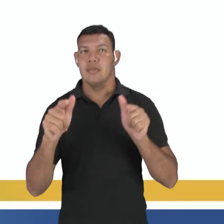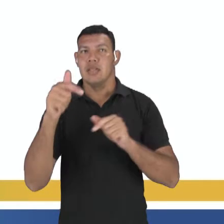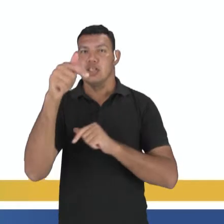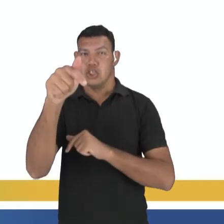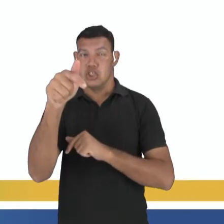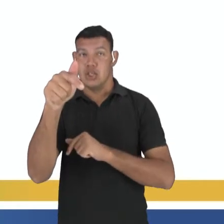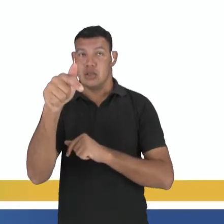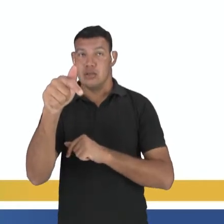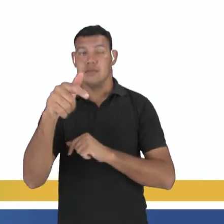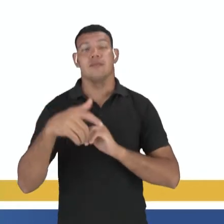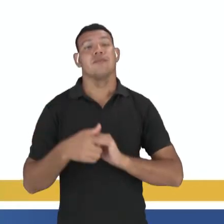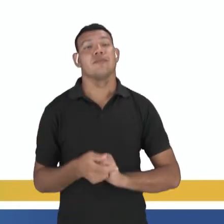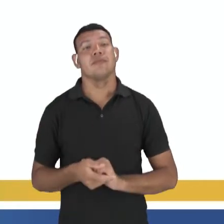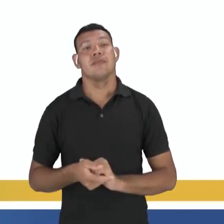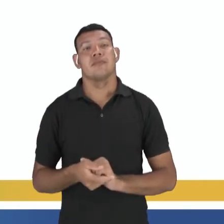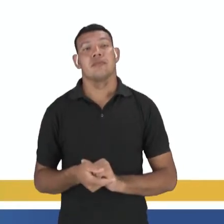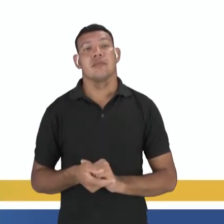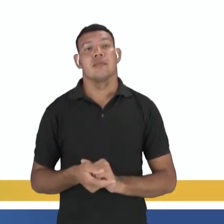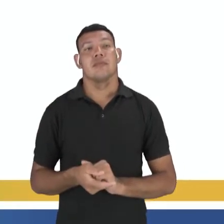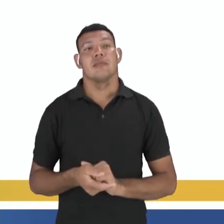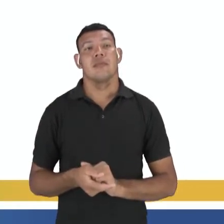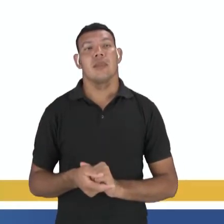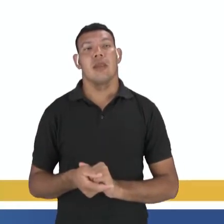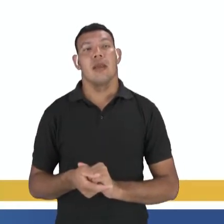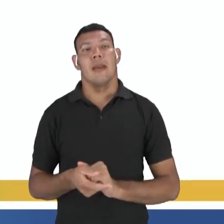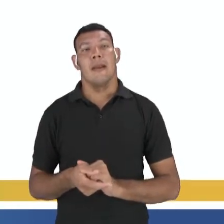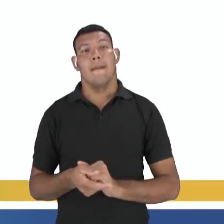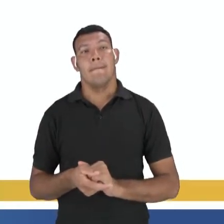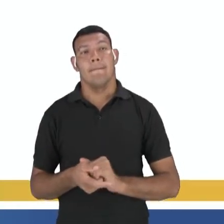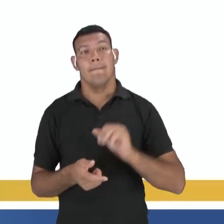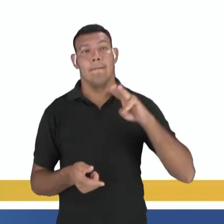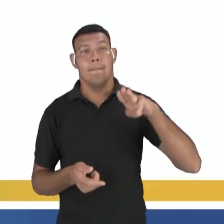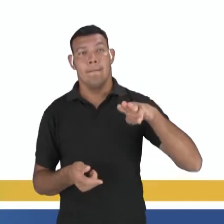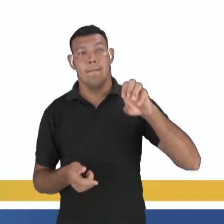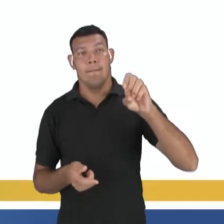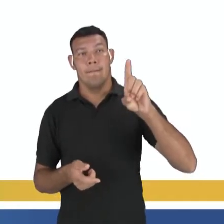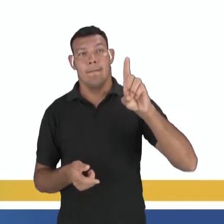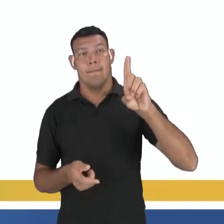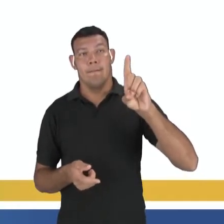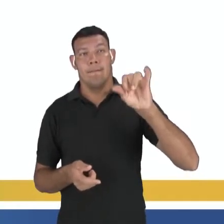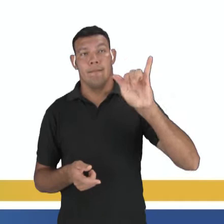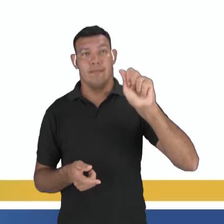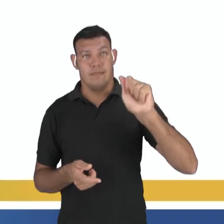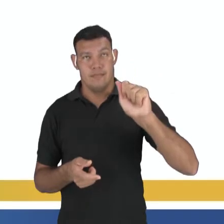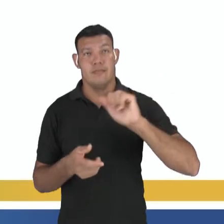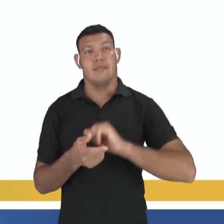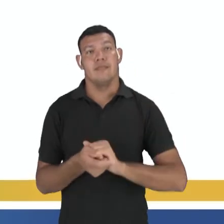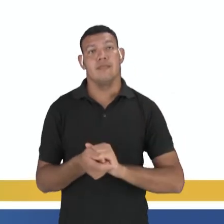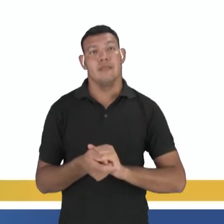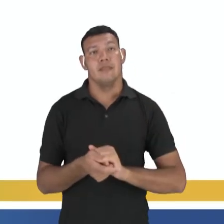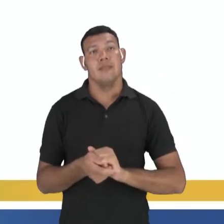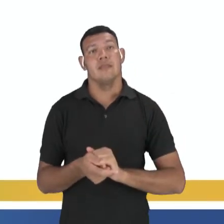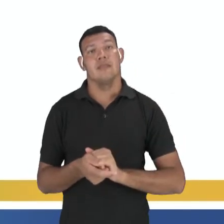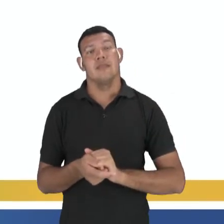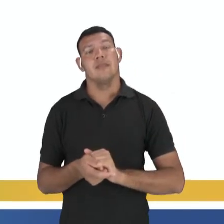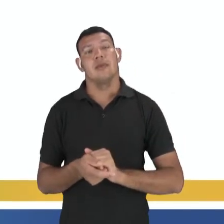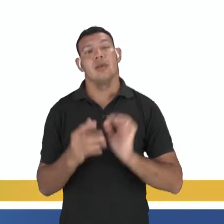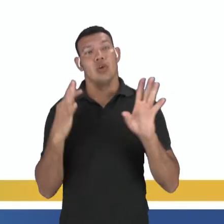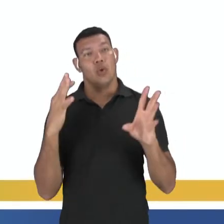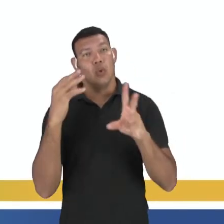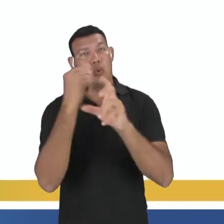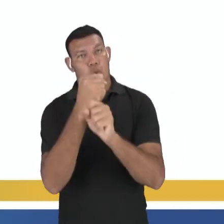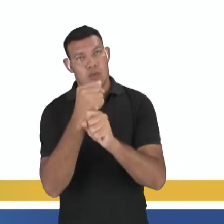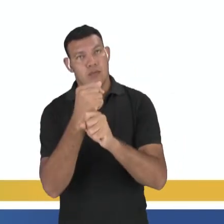média aritmética dessas 4 pessoas? Seria a soma de suas idades dividido para 4. Então,